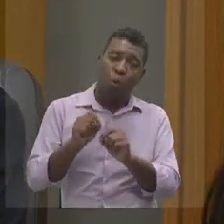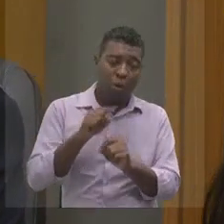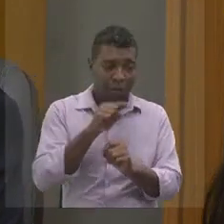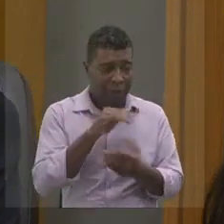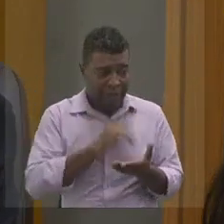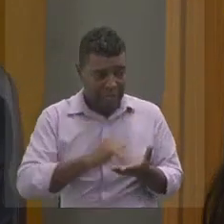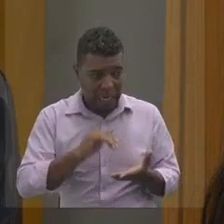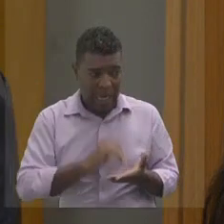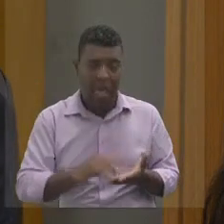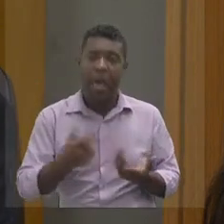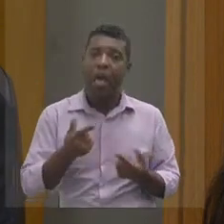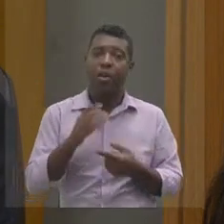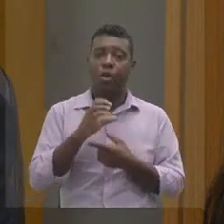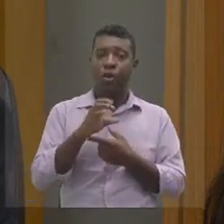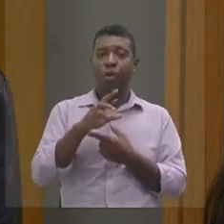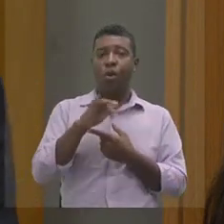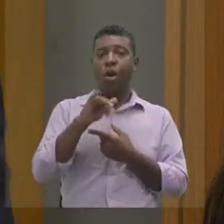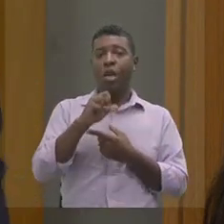Cristiano